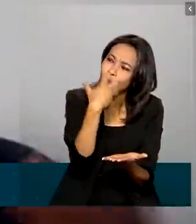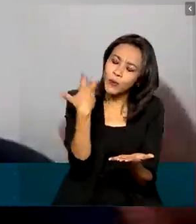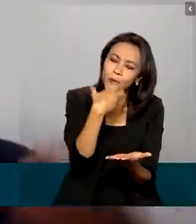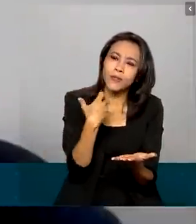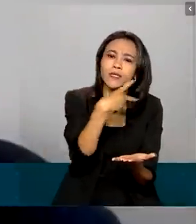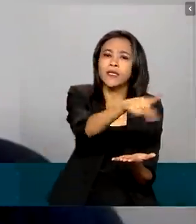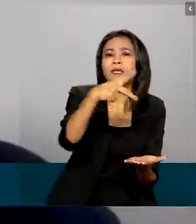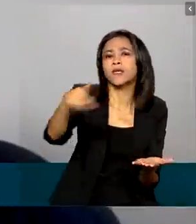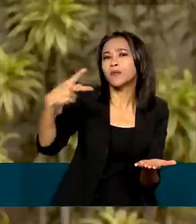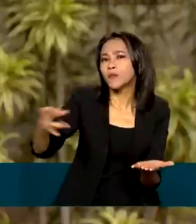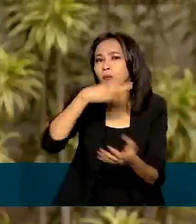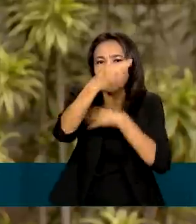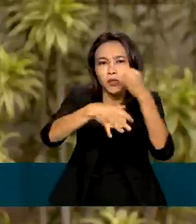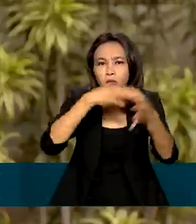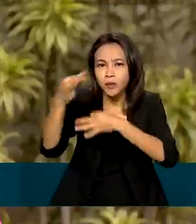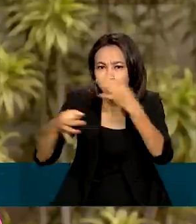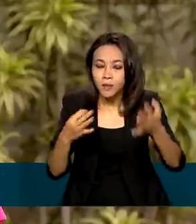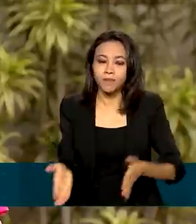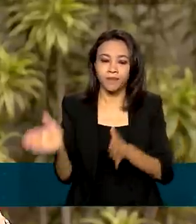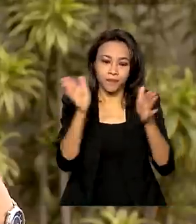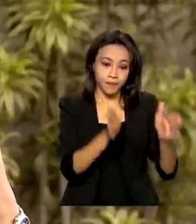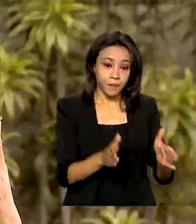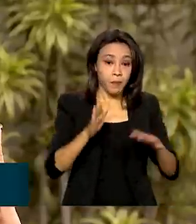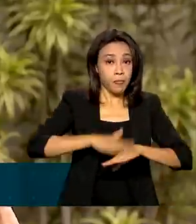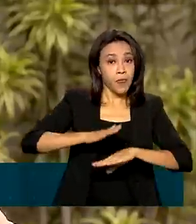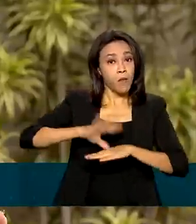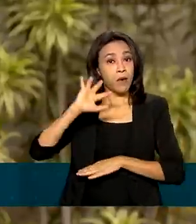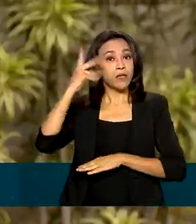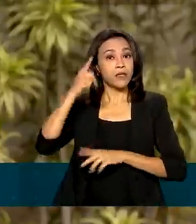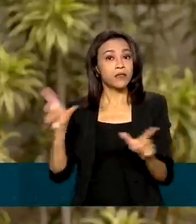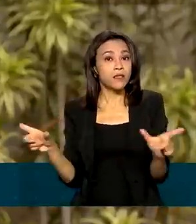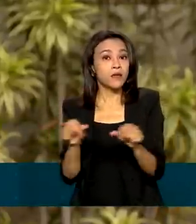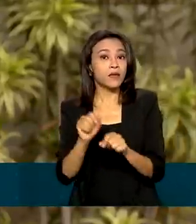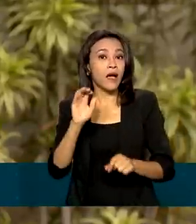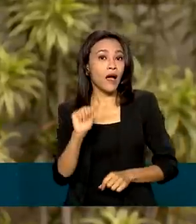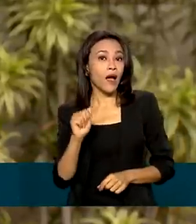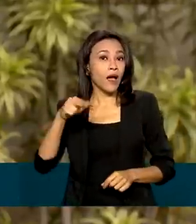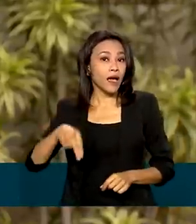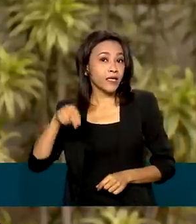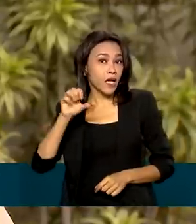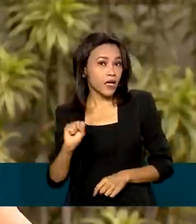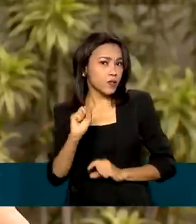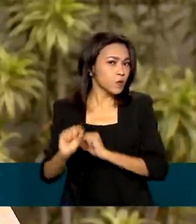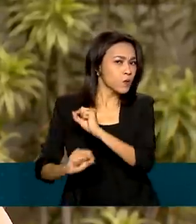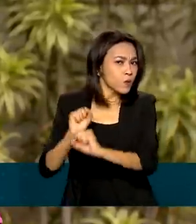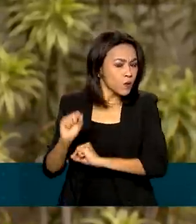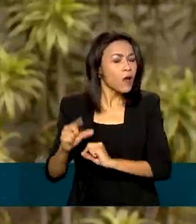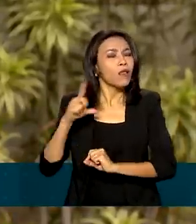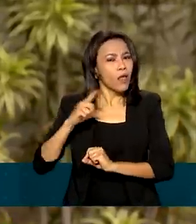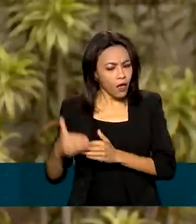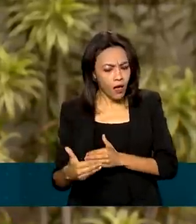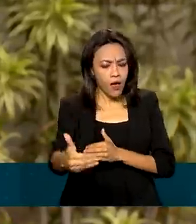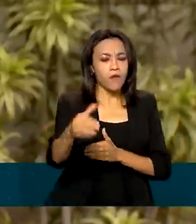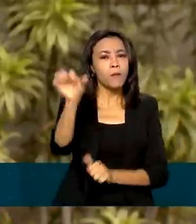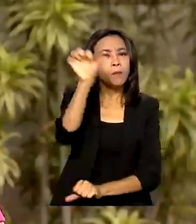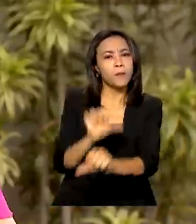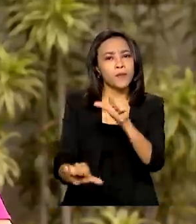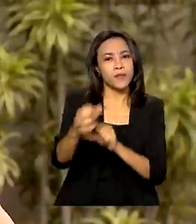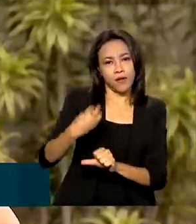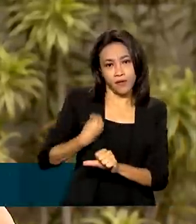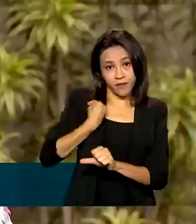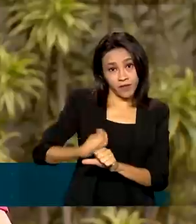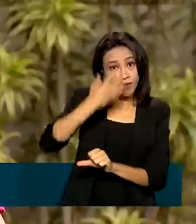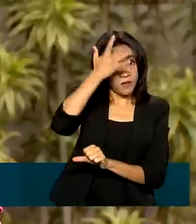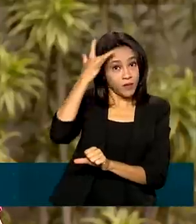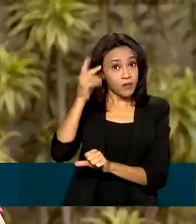um dando seu palpite uma decisão da Agência Nacional de saúde suplementar a NS deve mudar a vida de pessoas que